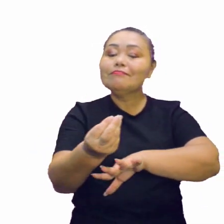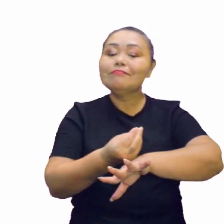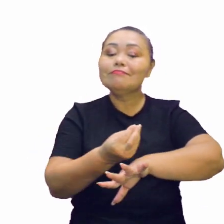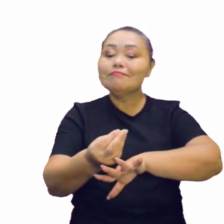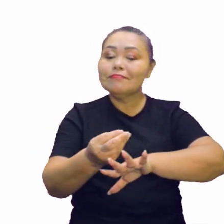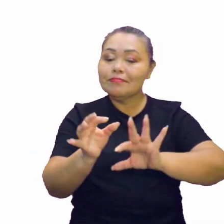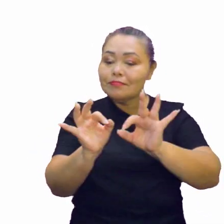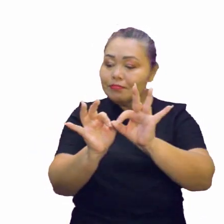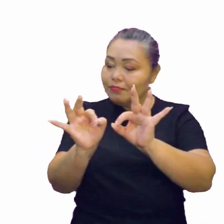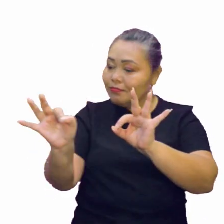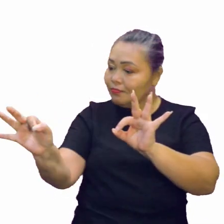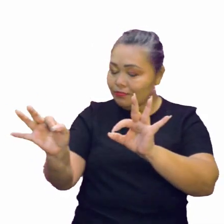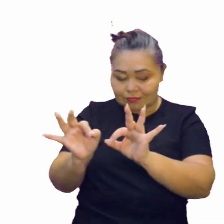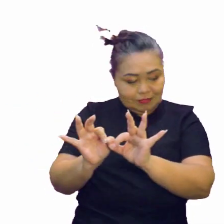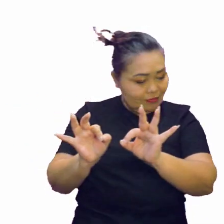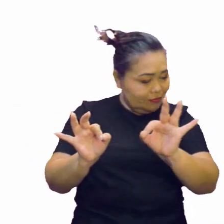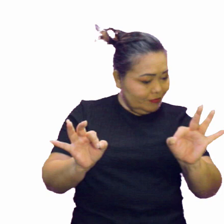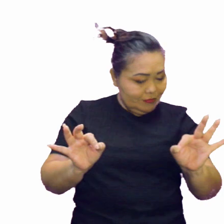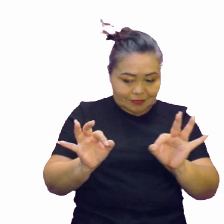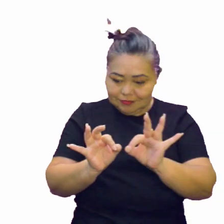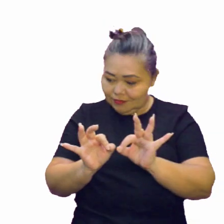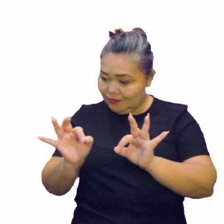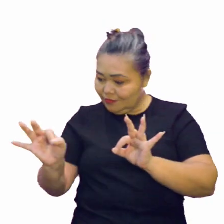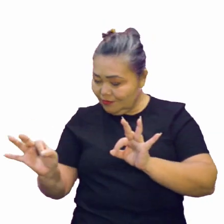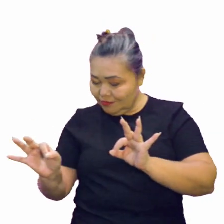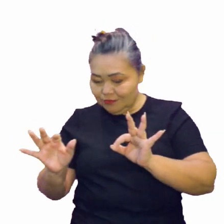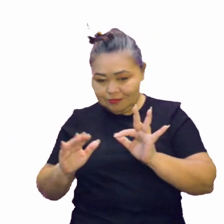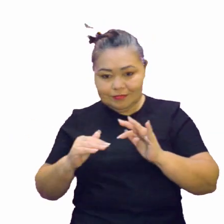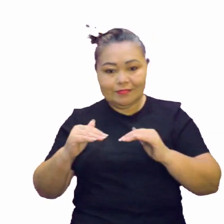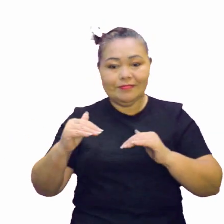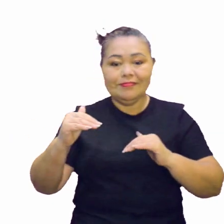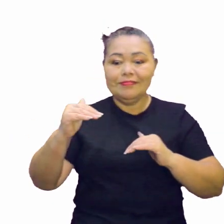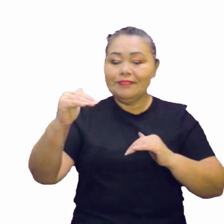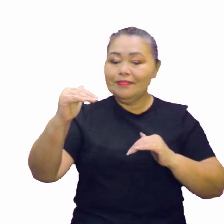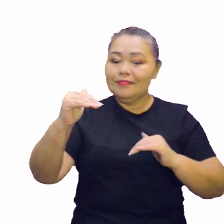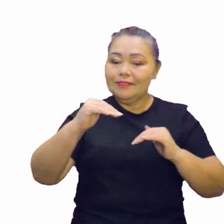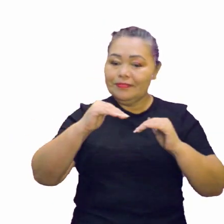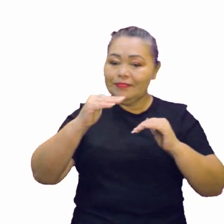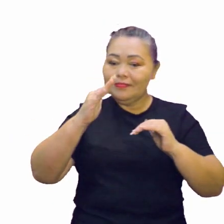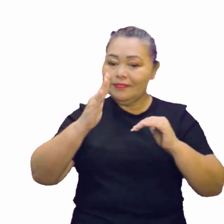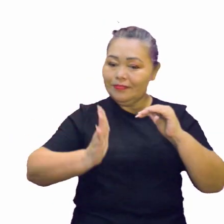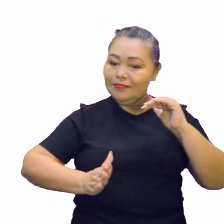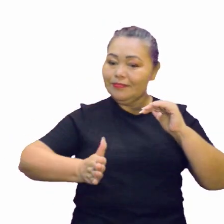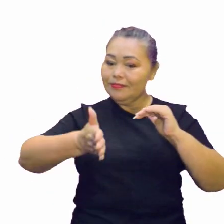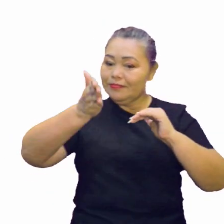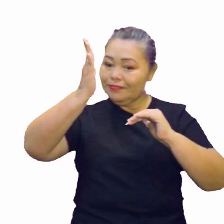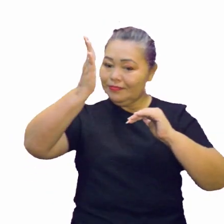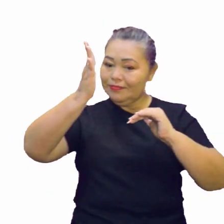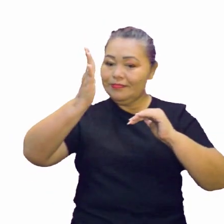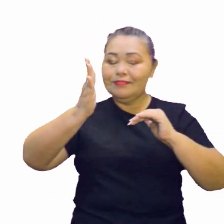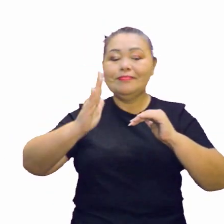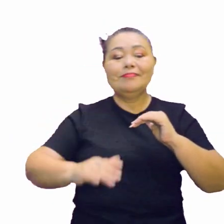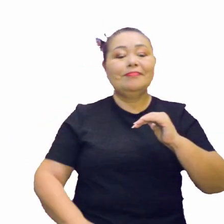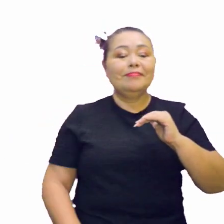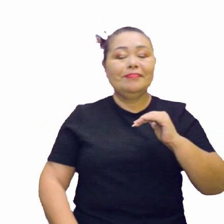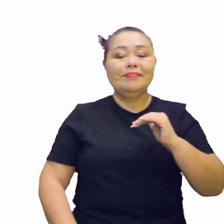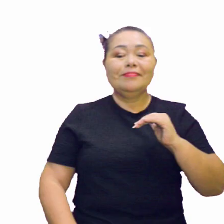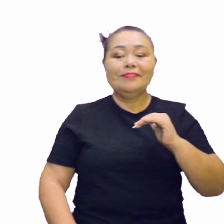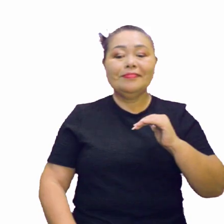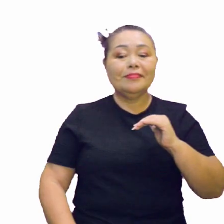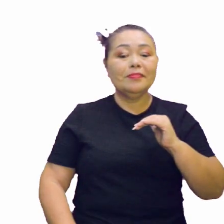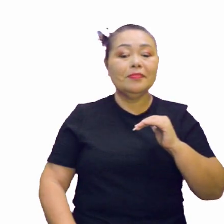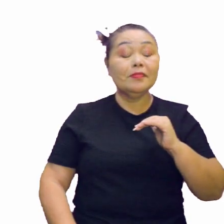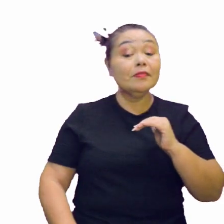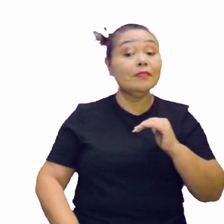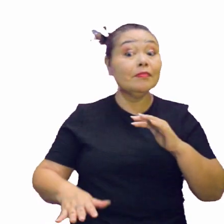estratos, formas horizontais e formas verticais. Professor